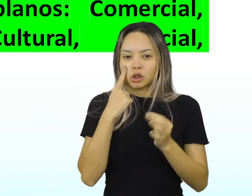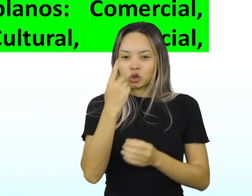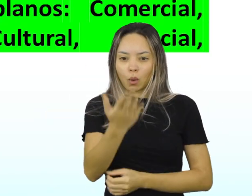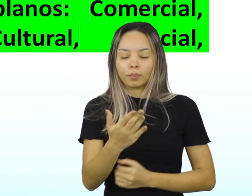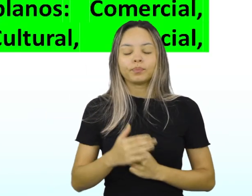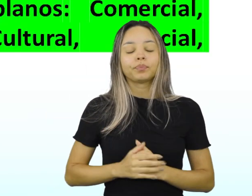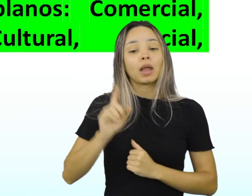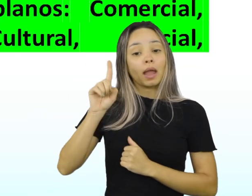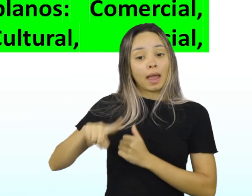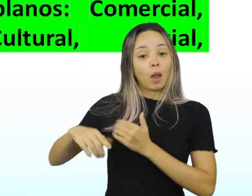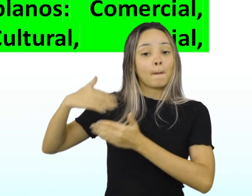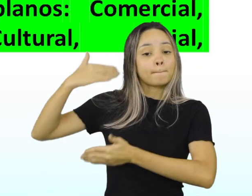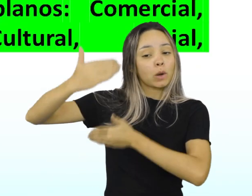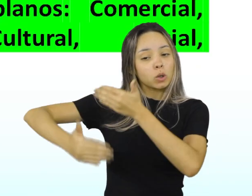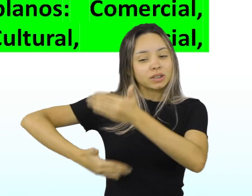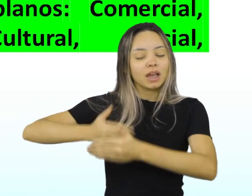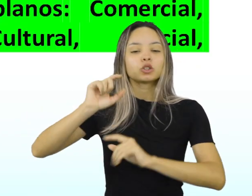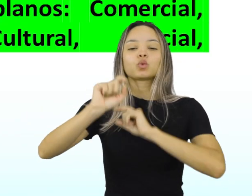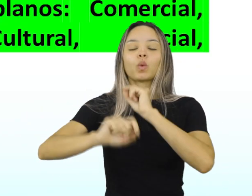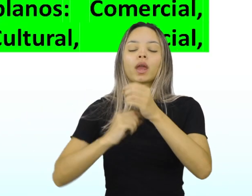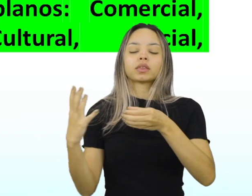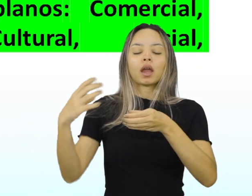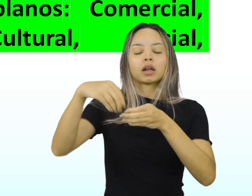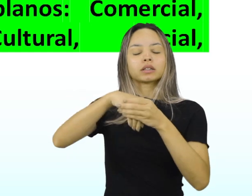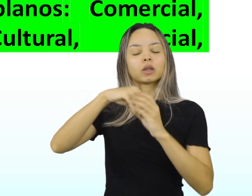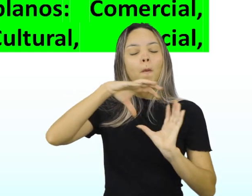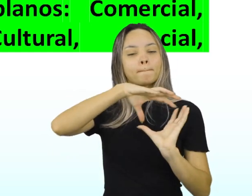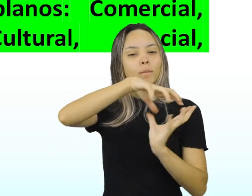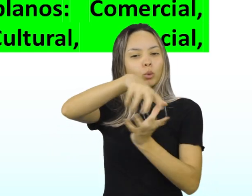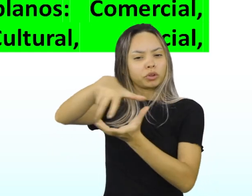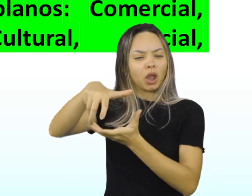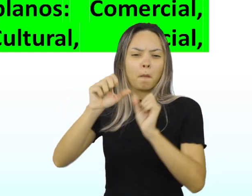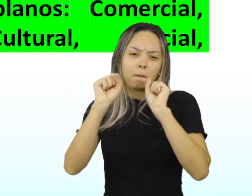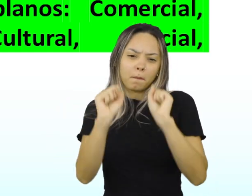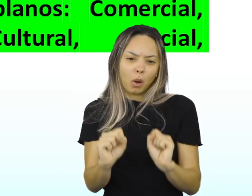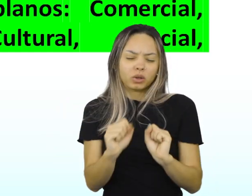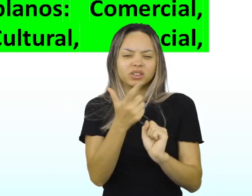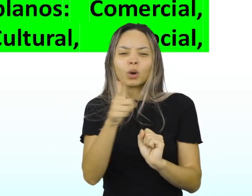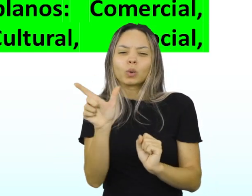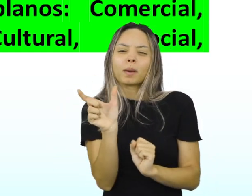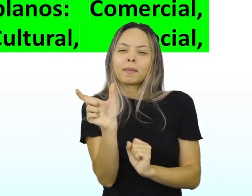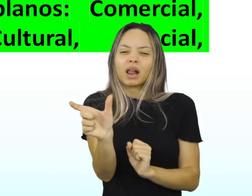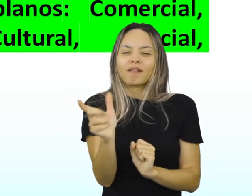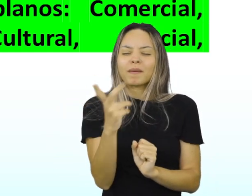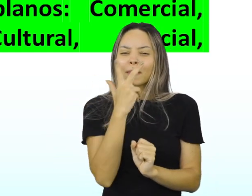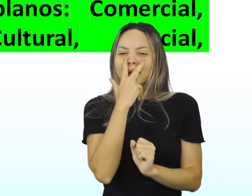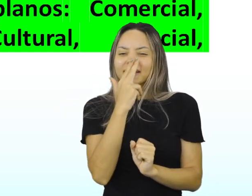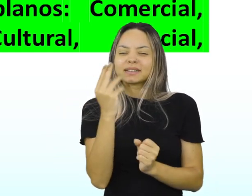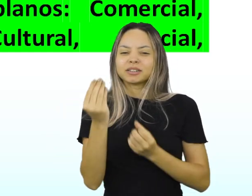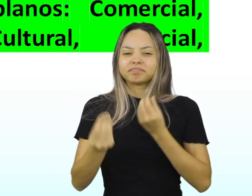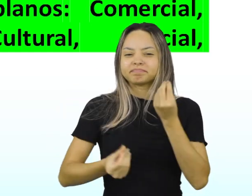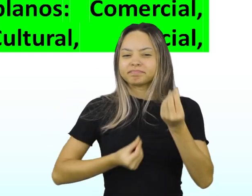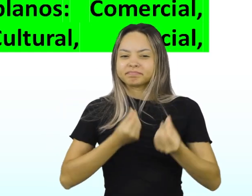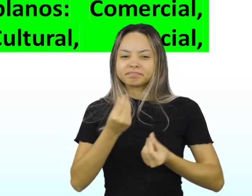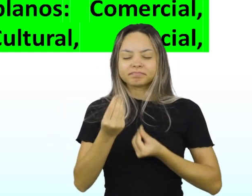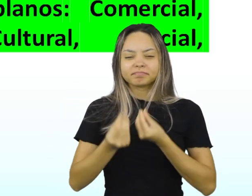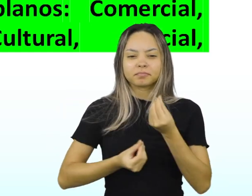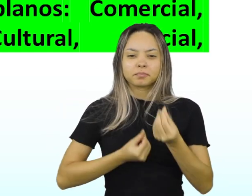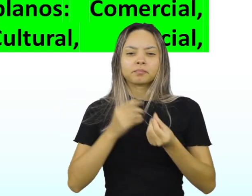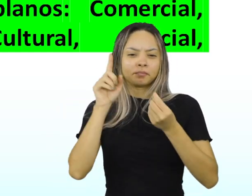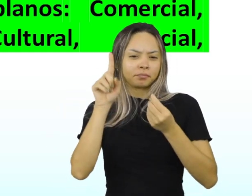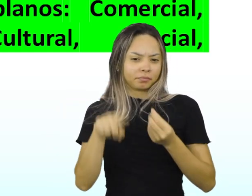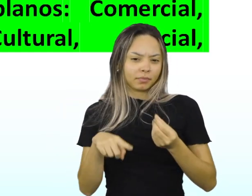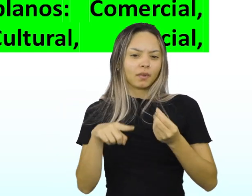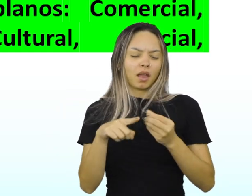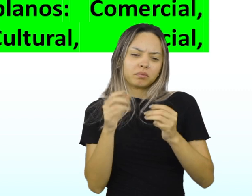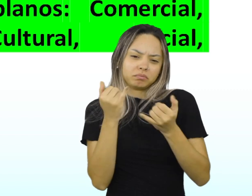aí, ó. É um processo de integração mundial. Integração seria talvez uma outra palavra sinônima